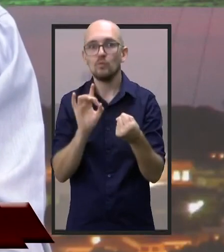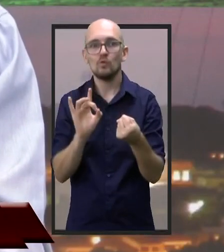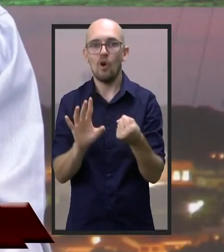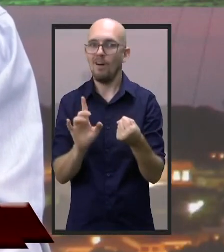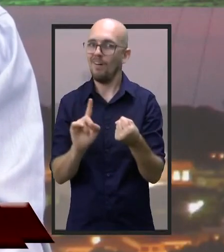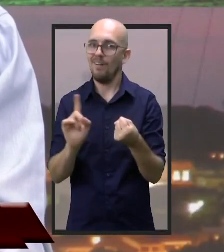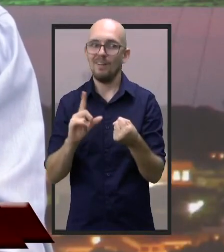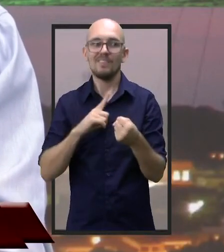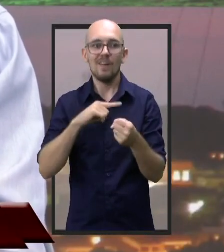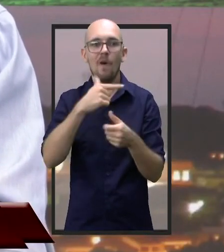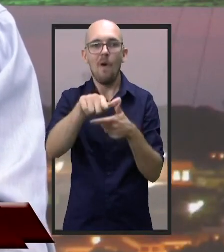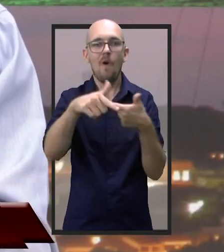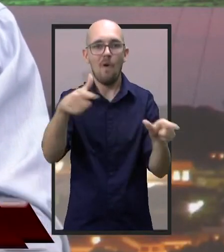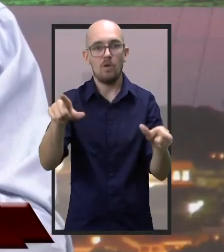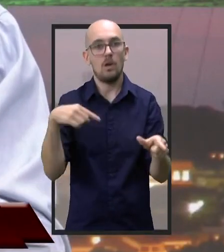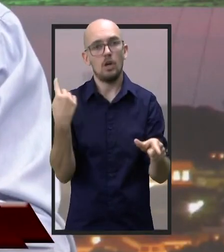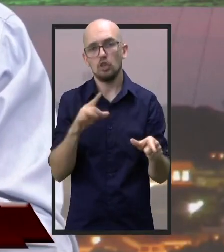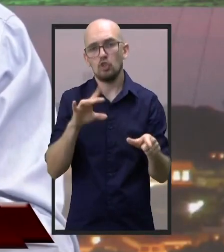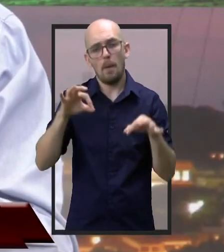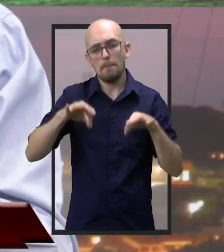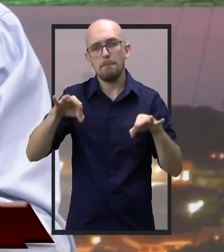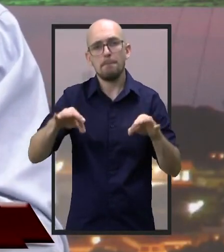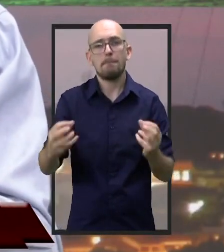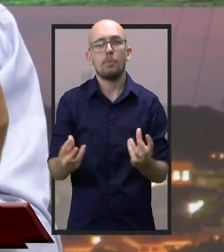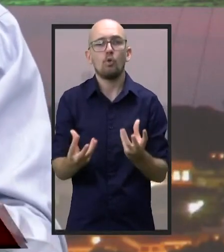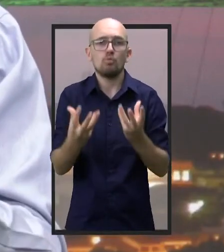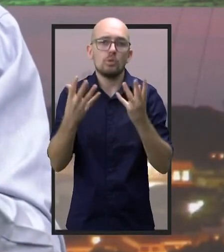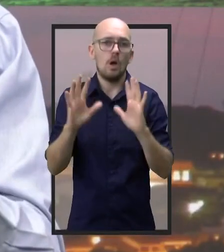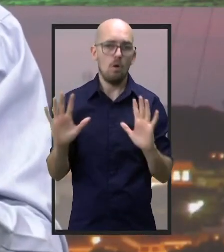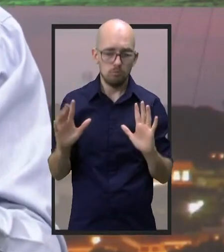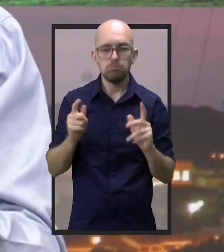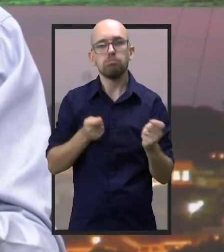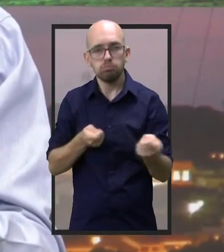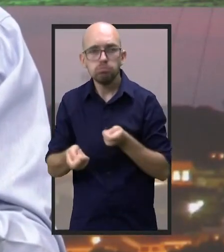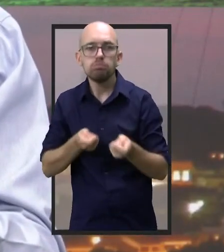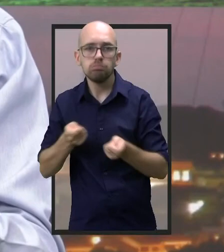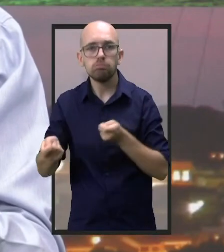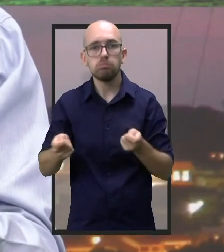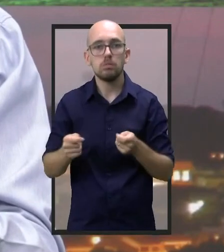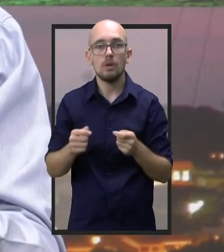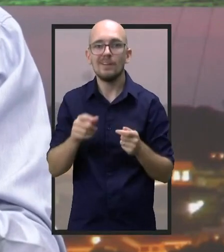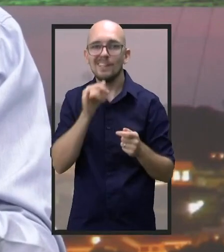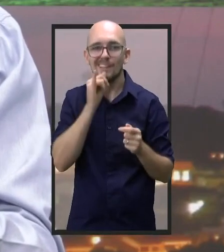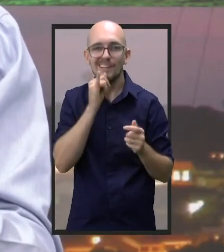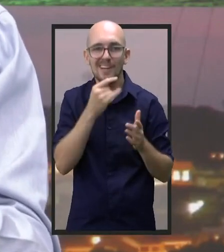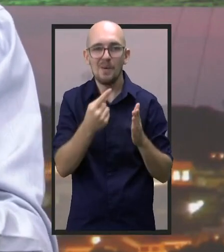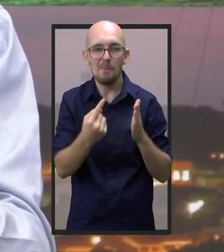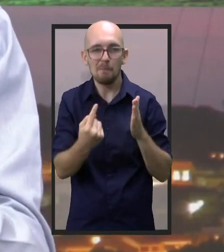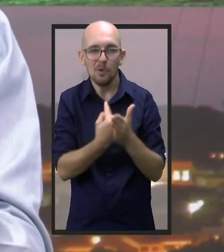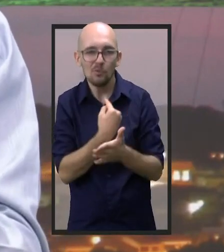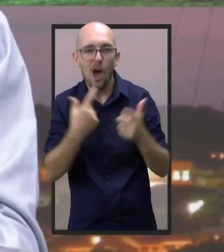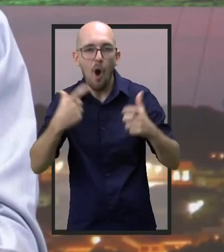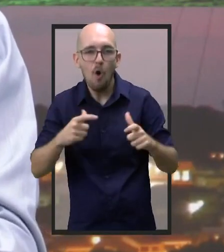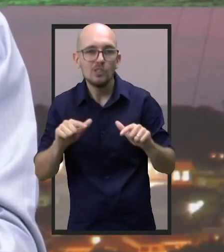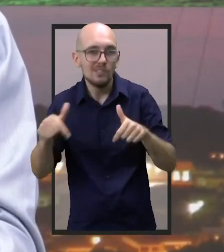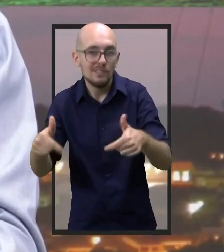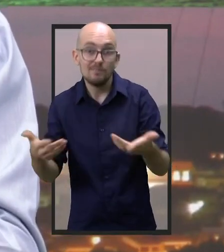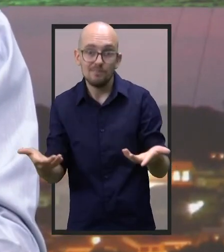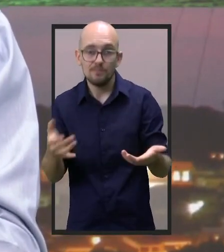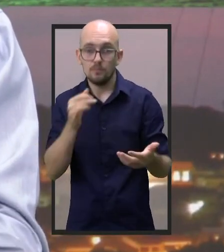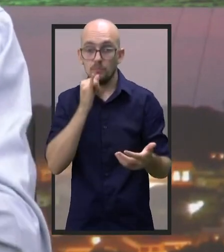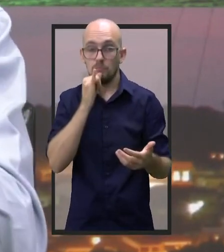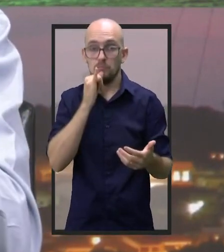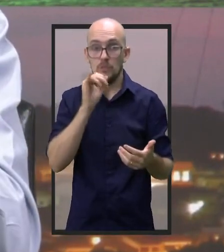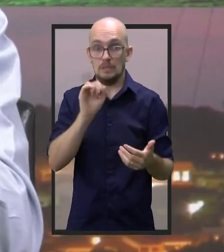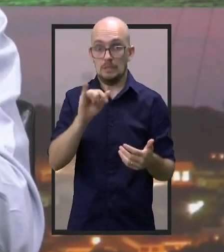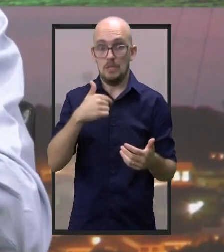de produção. Você me perguntou, aonde nós vamos atuar? Tá? Se eu levo no meu bojo, que